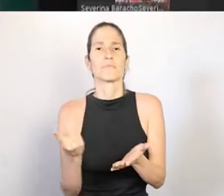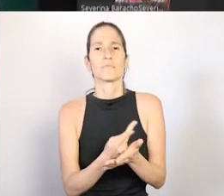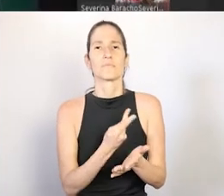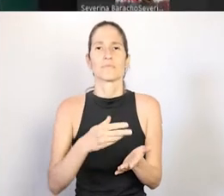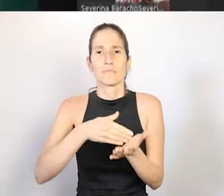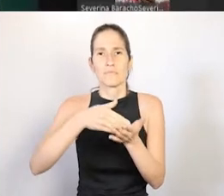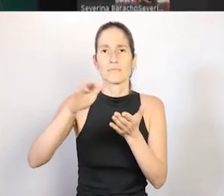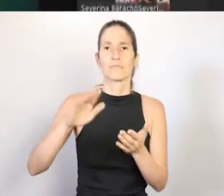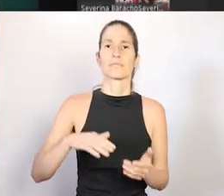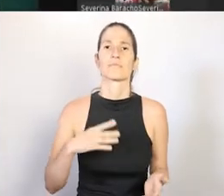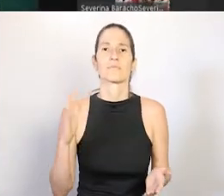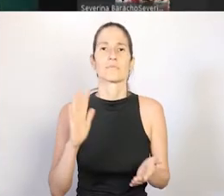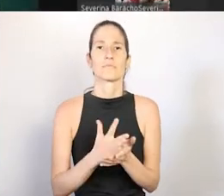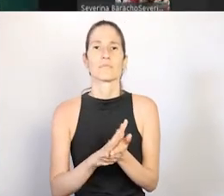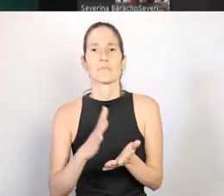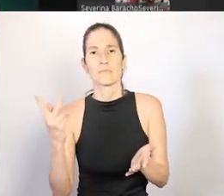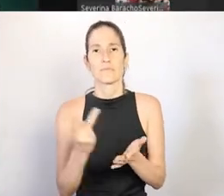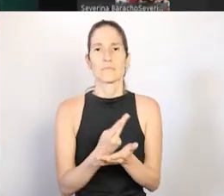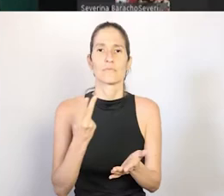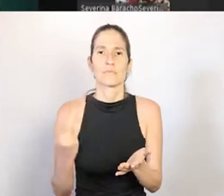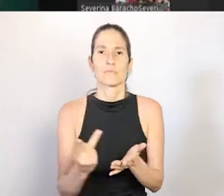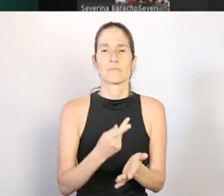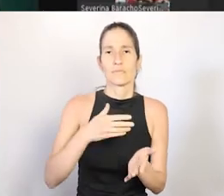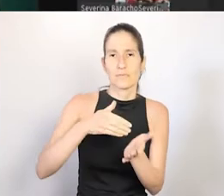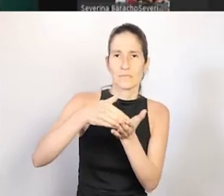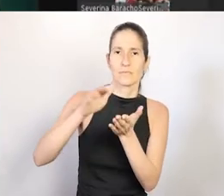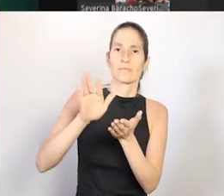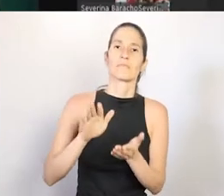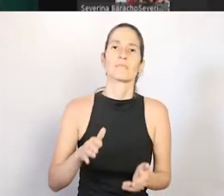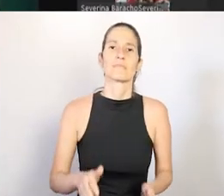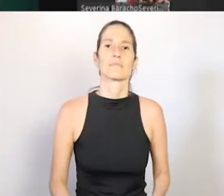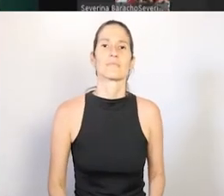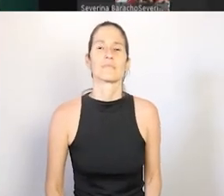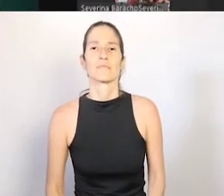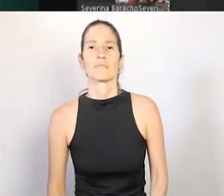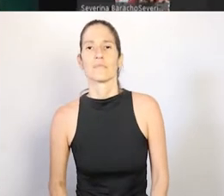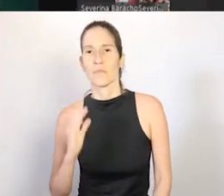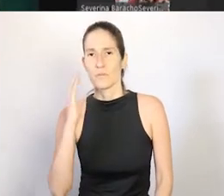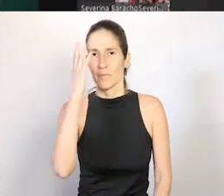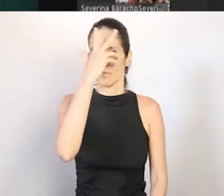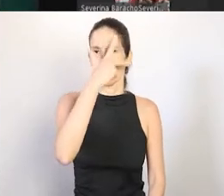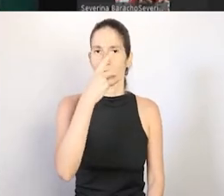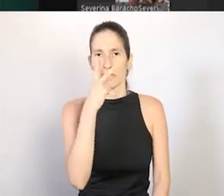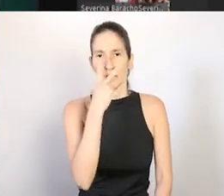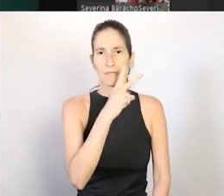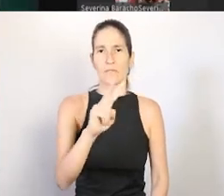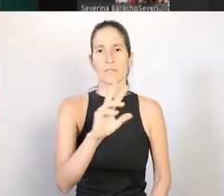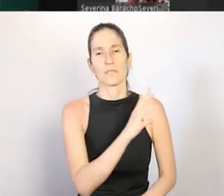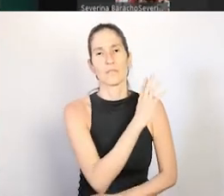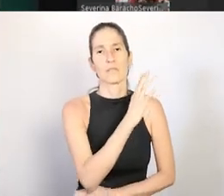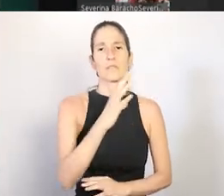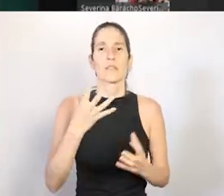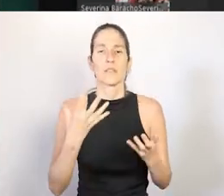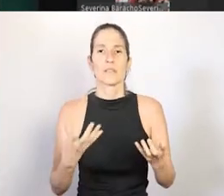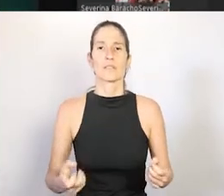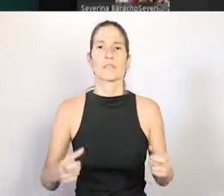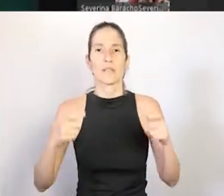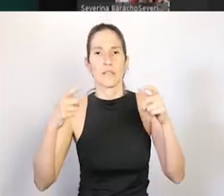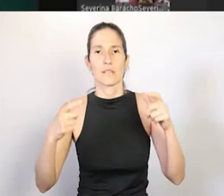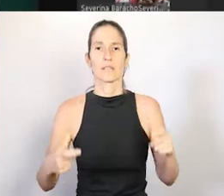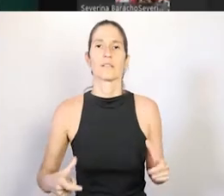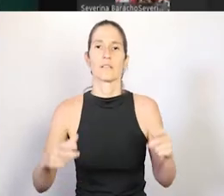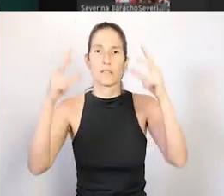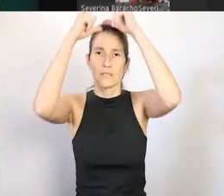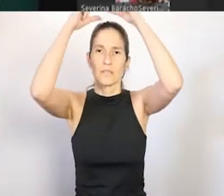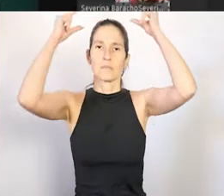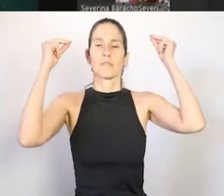do patrão. Me dou fora do compasso, vai pra fora do patrão. Como é bonito vir no sertão da terra,